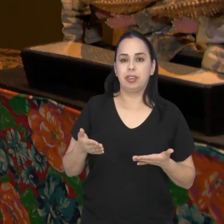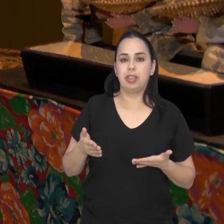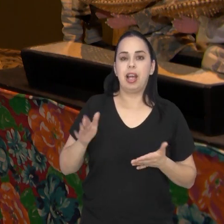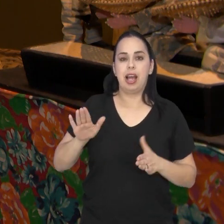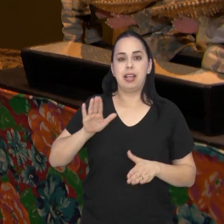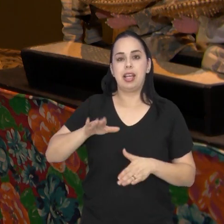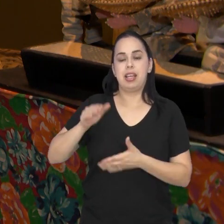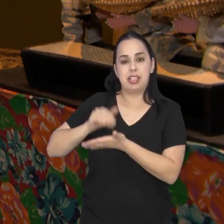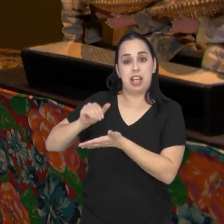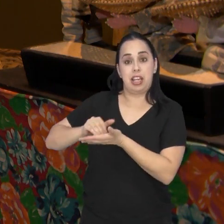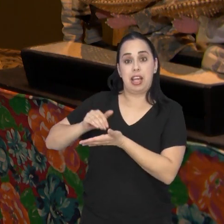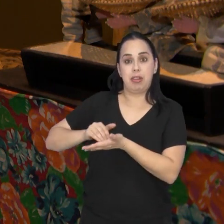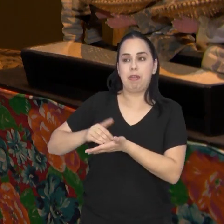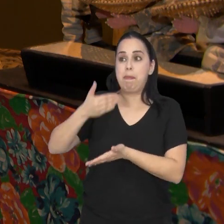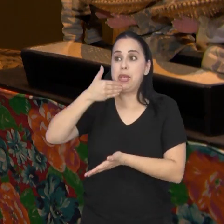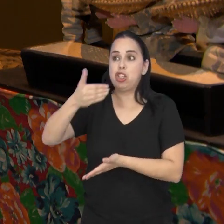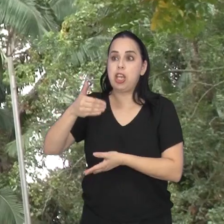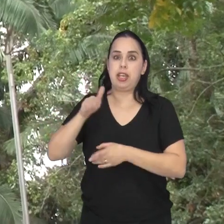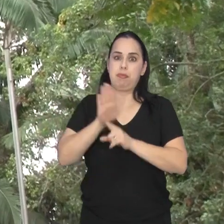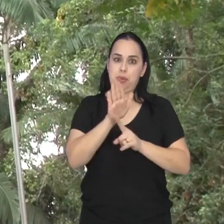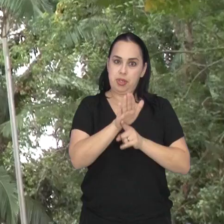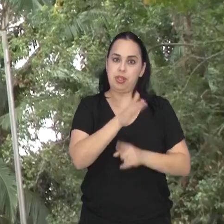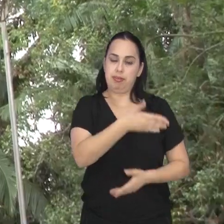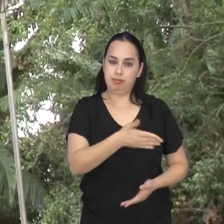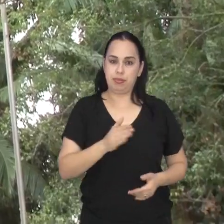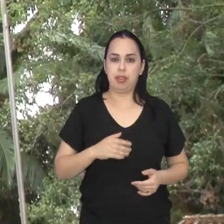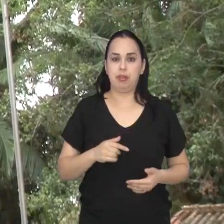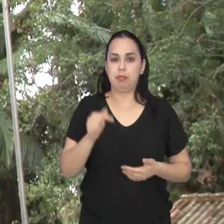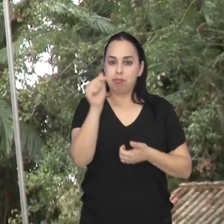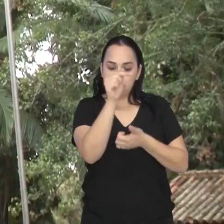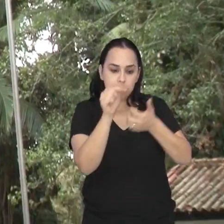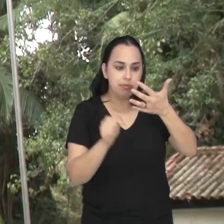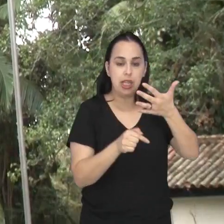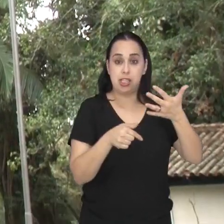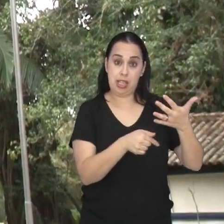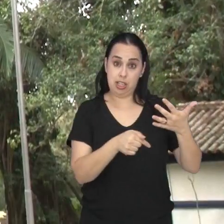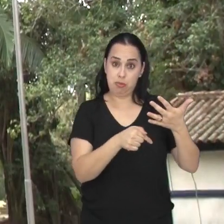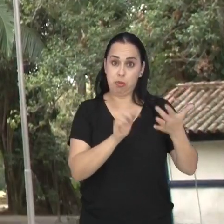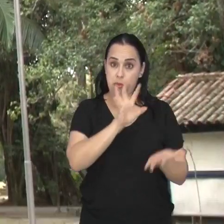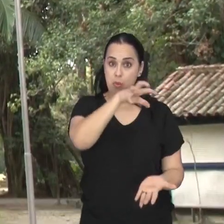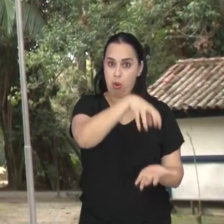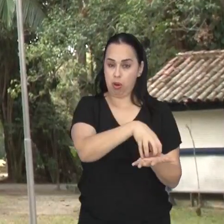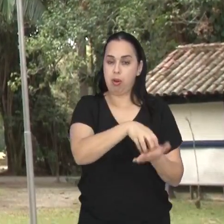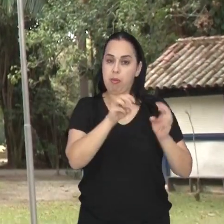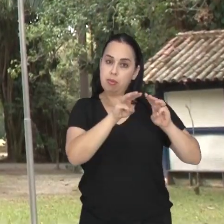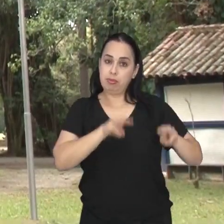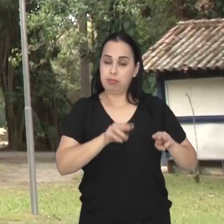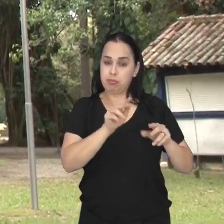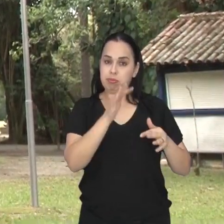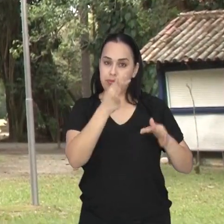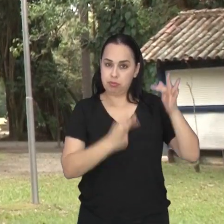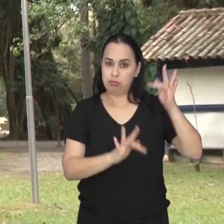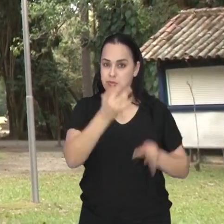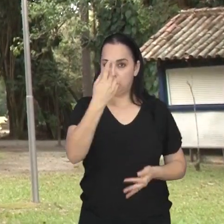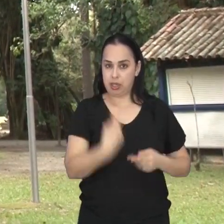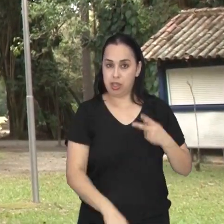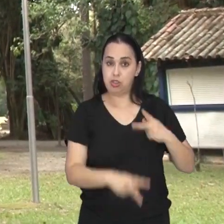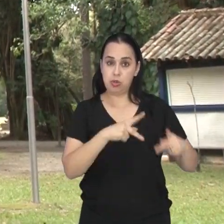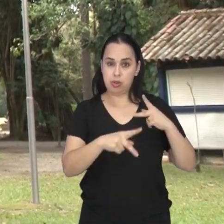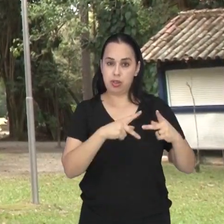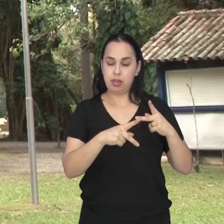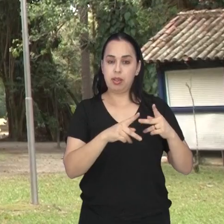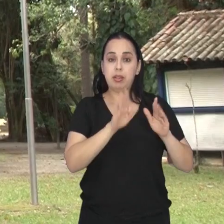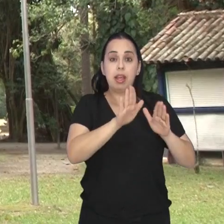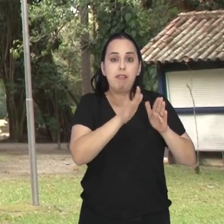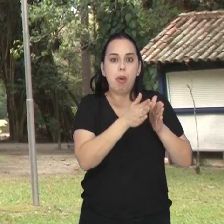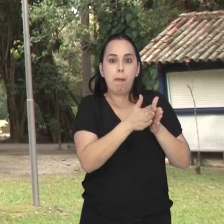encomendadas, vamos dizer assim, pelo próprio CISEM. Para se tornar o 7º polo regional do CISEM, o Museu do Folclore de São